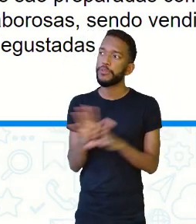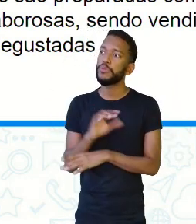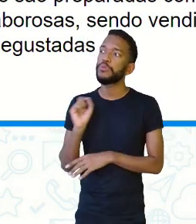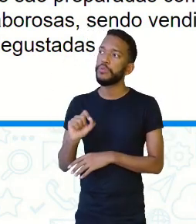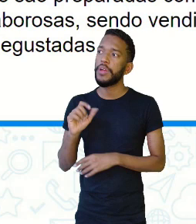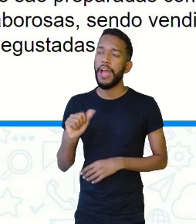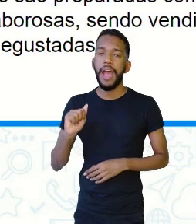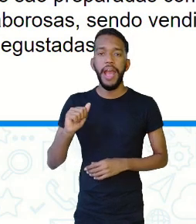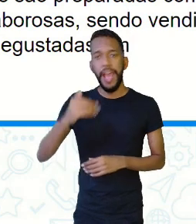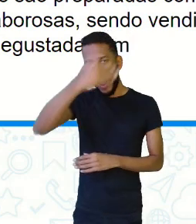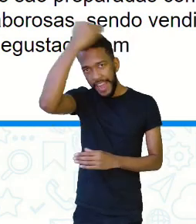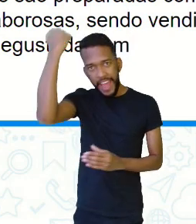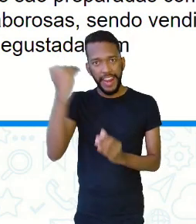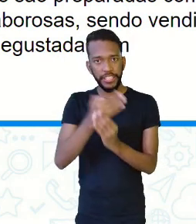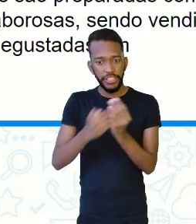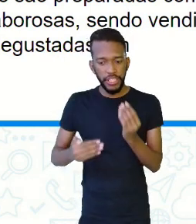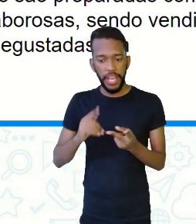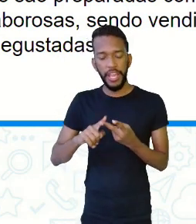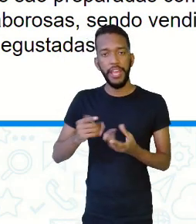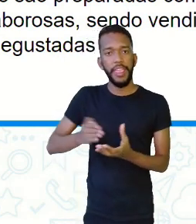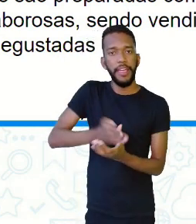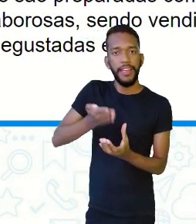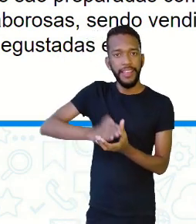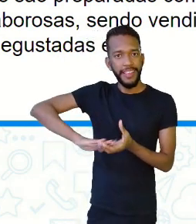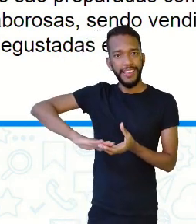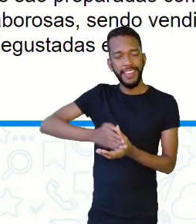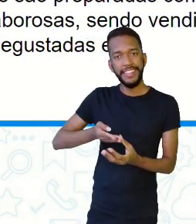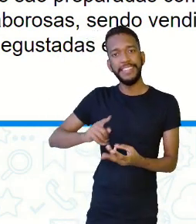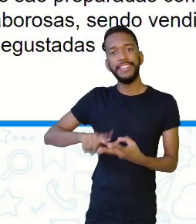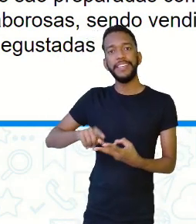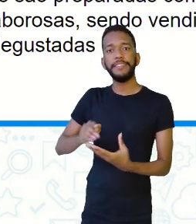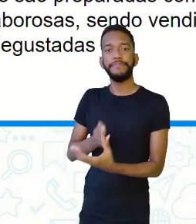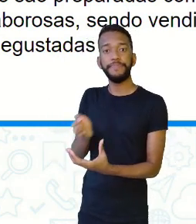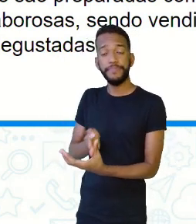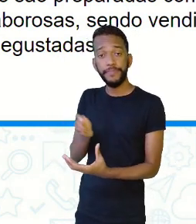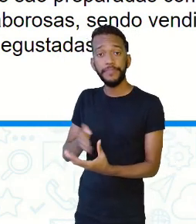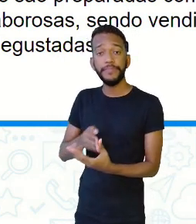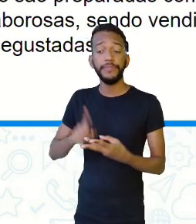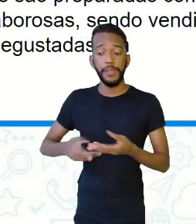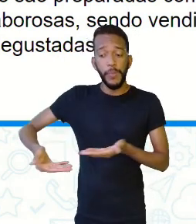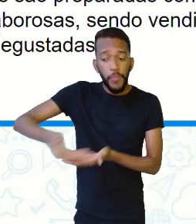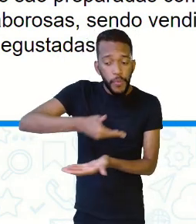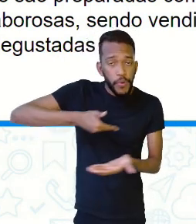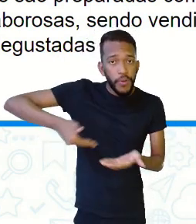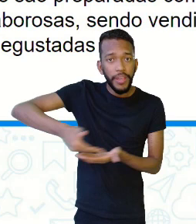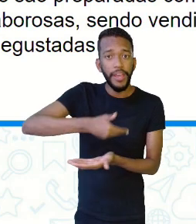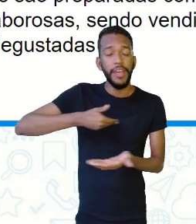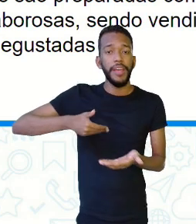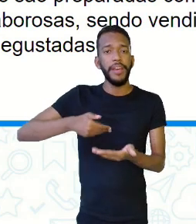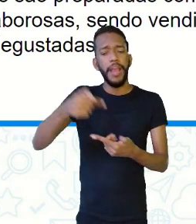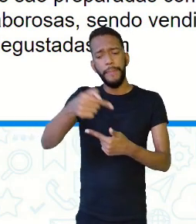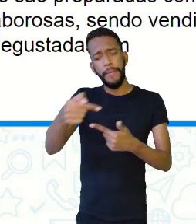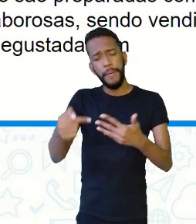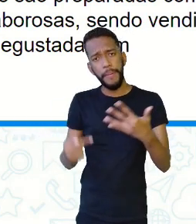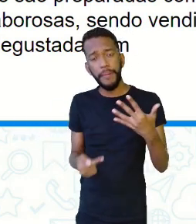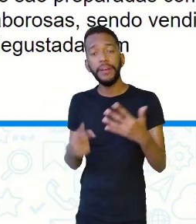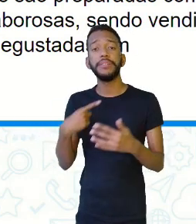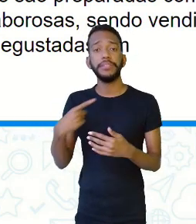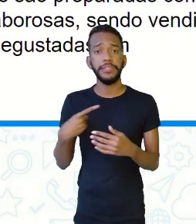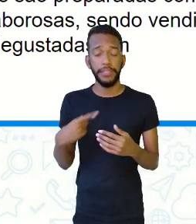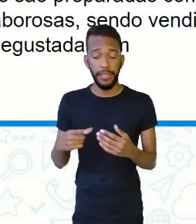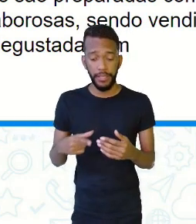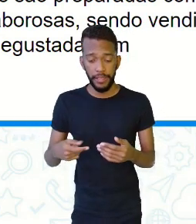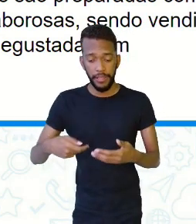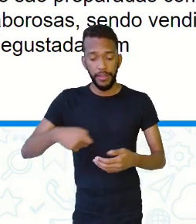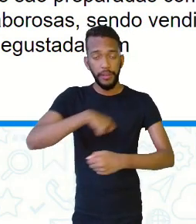o acarajé, o caruru, o vatapá, a moqueca. Então, são pratos preparados com